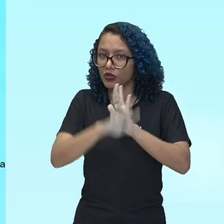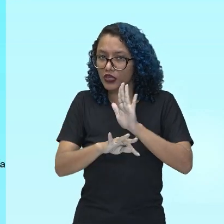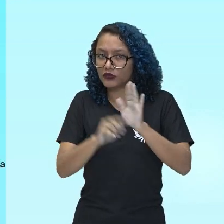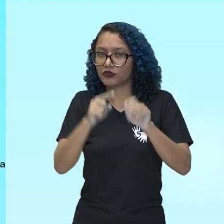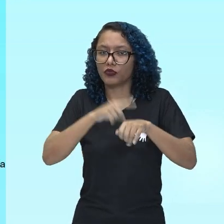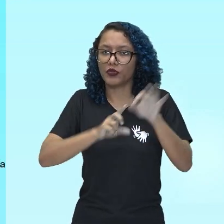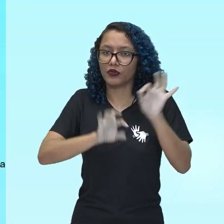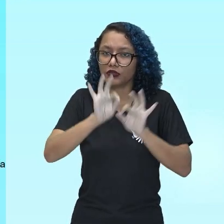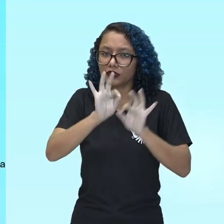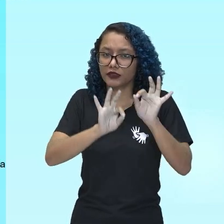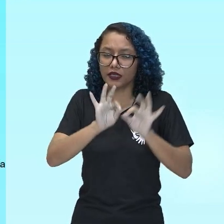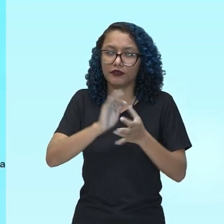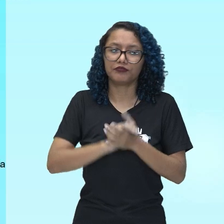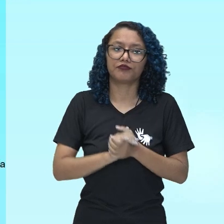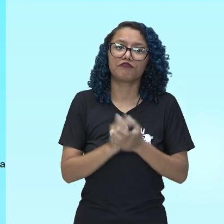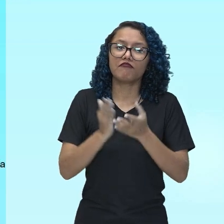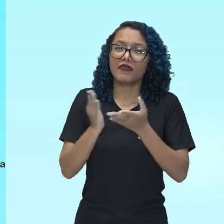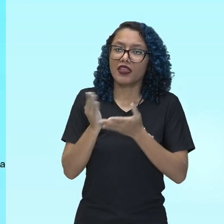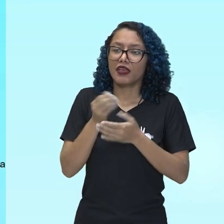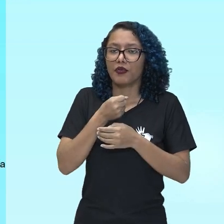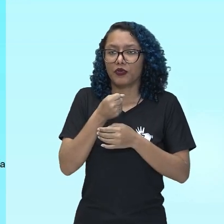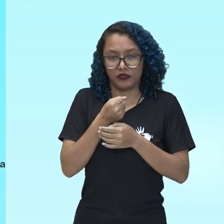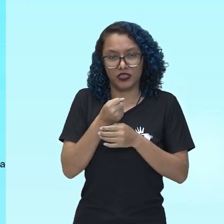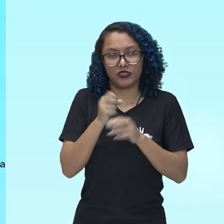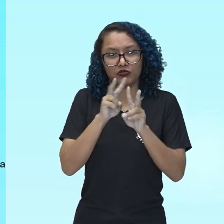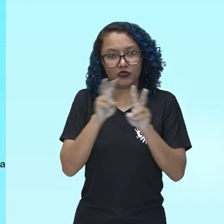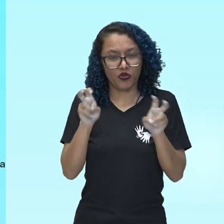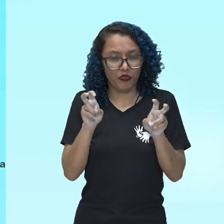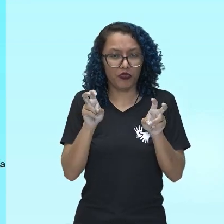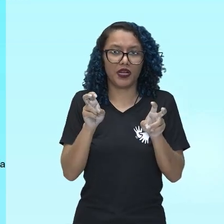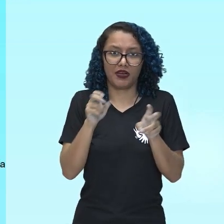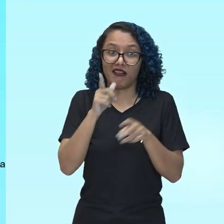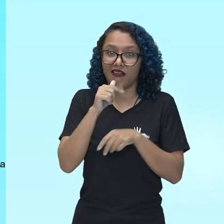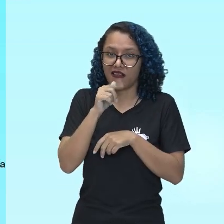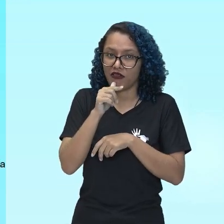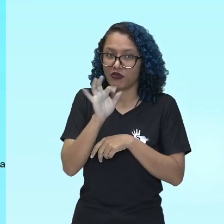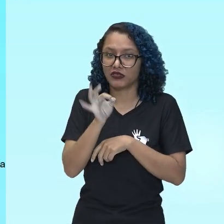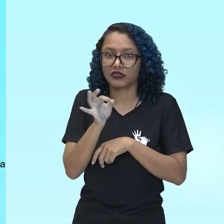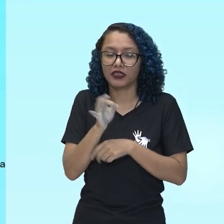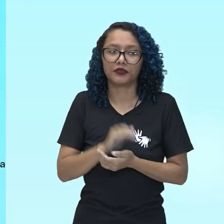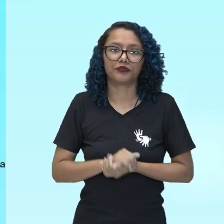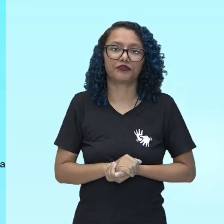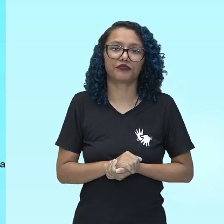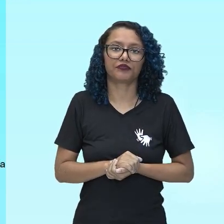essa reportagem sobre a pegada hídrica e temos, nessa reportagem, temos